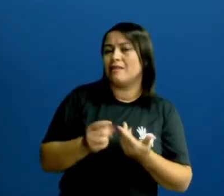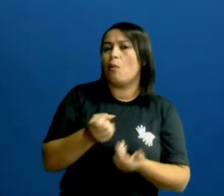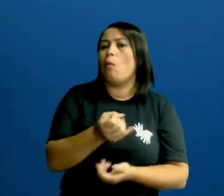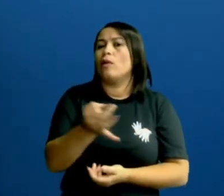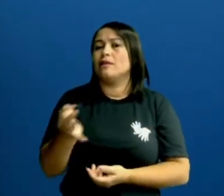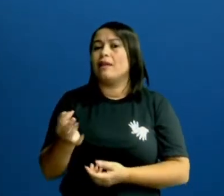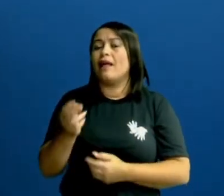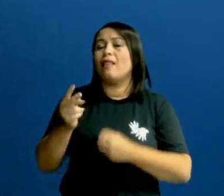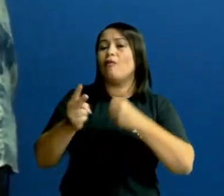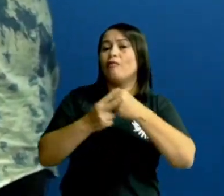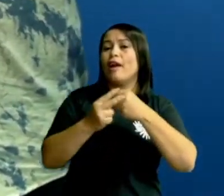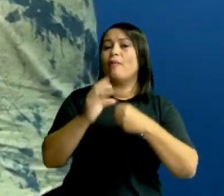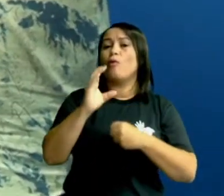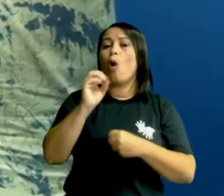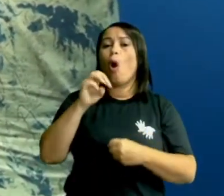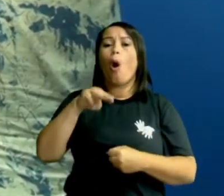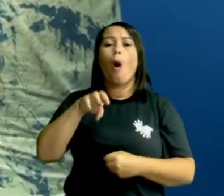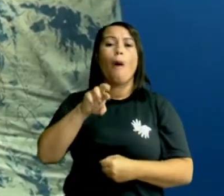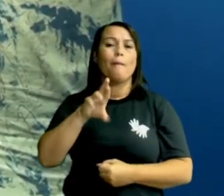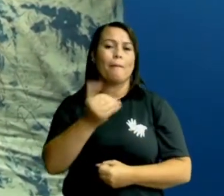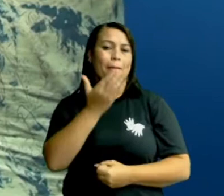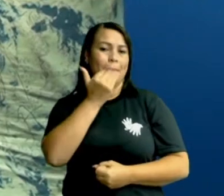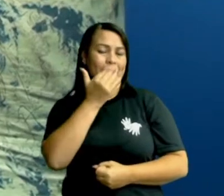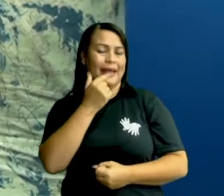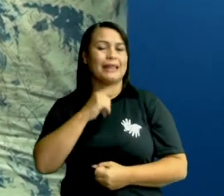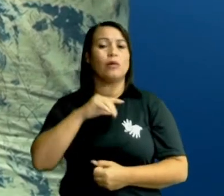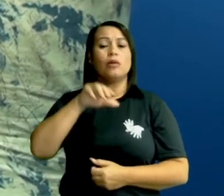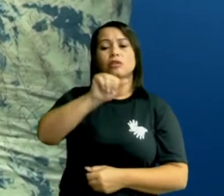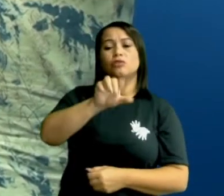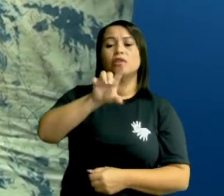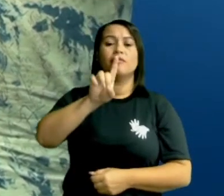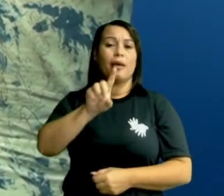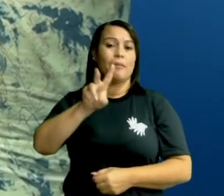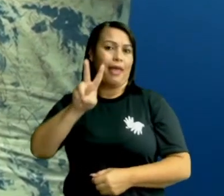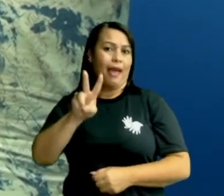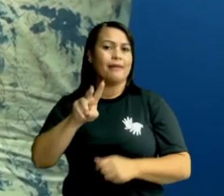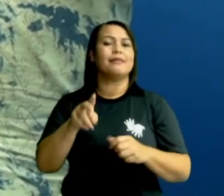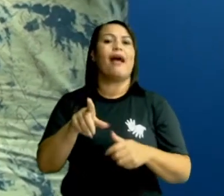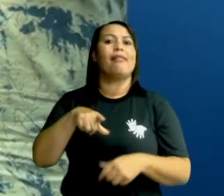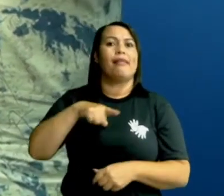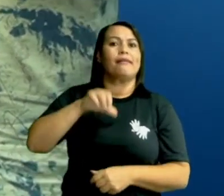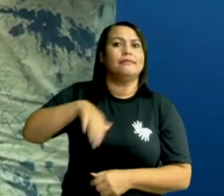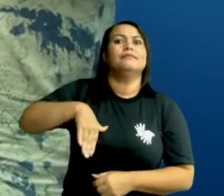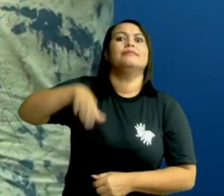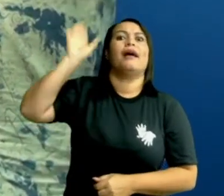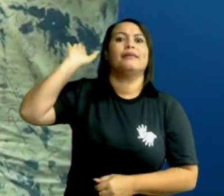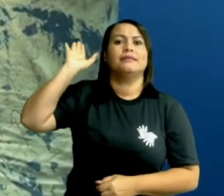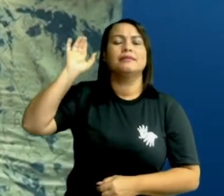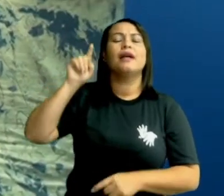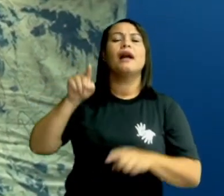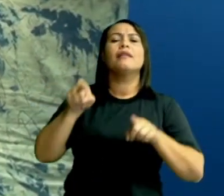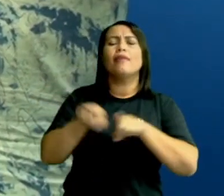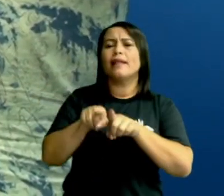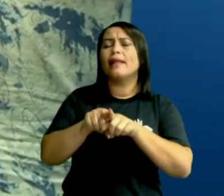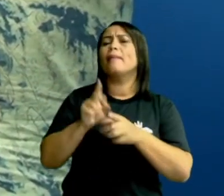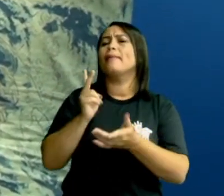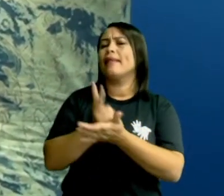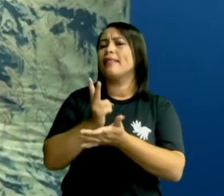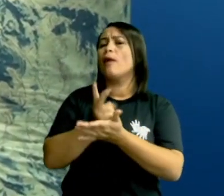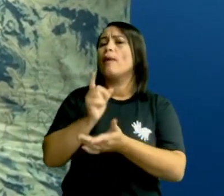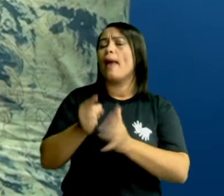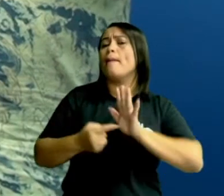verbo comer. Então, os adjuntos adverbiais de intensidade, eles sempre vão ter essa ênfase de mostrar